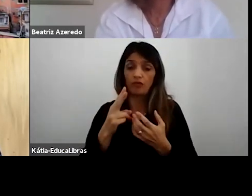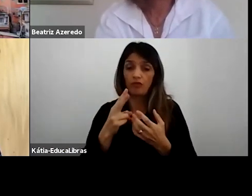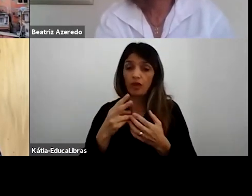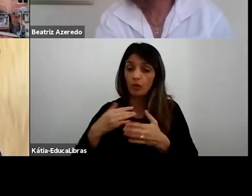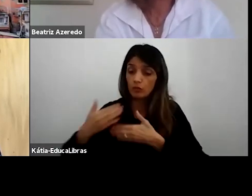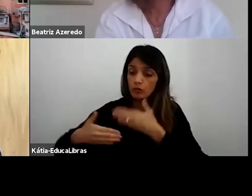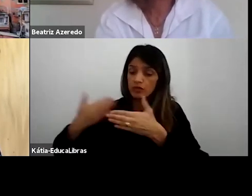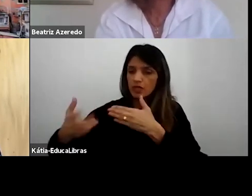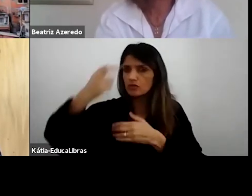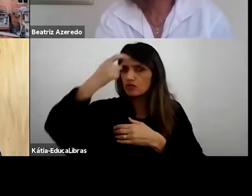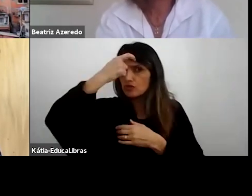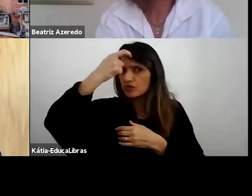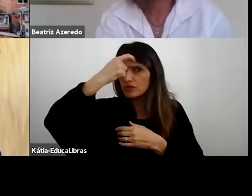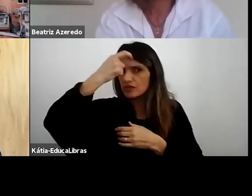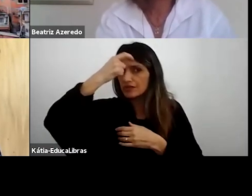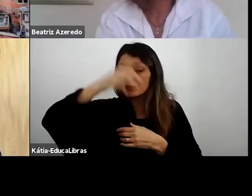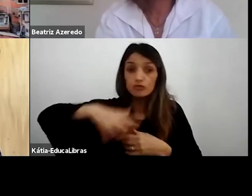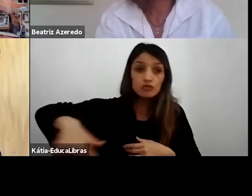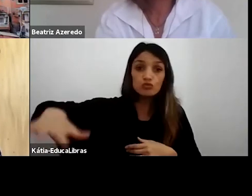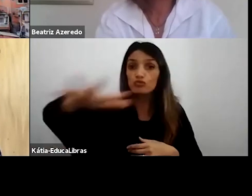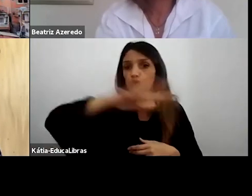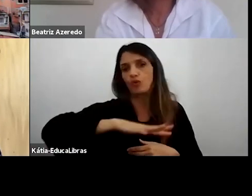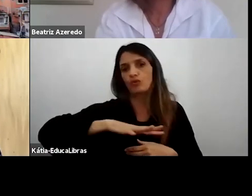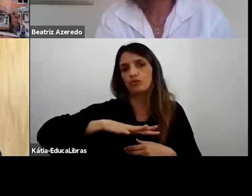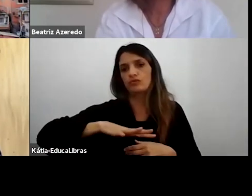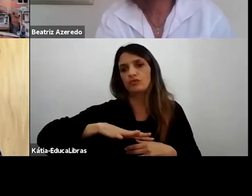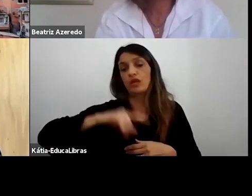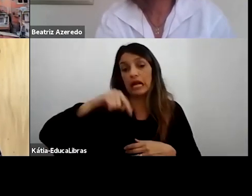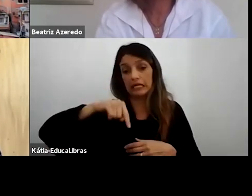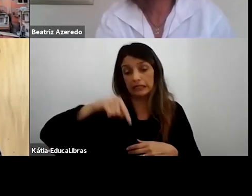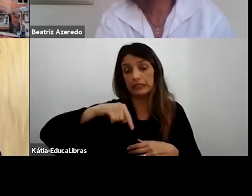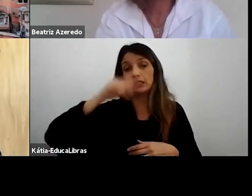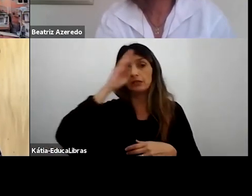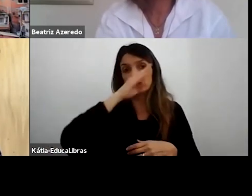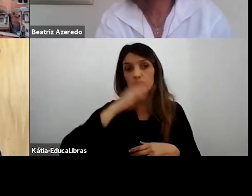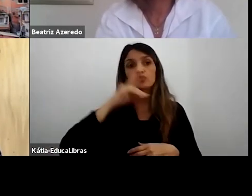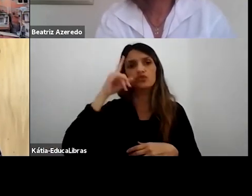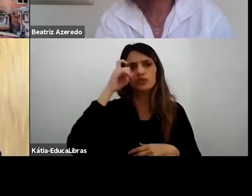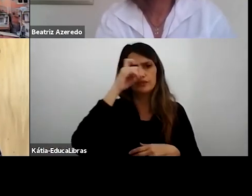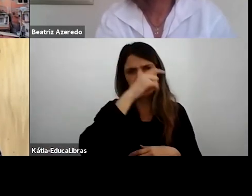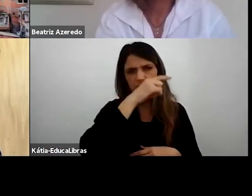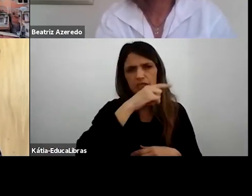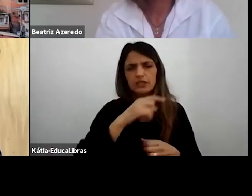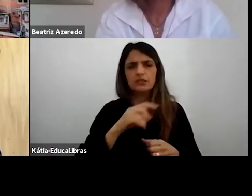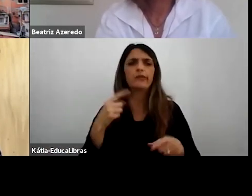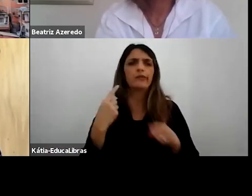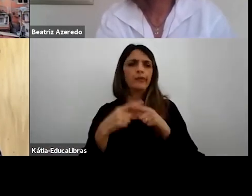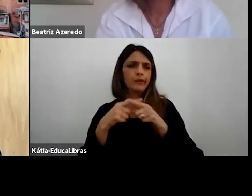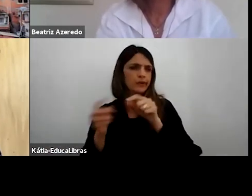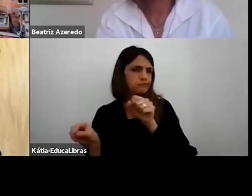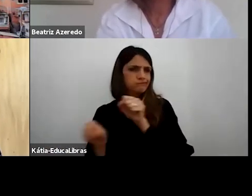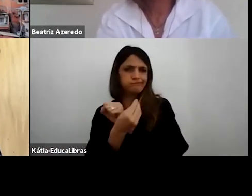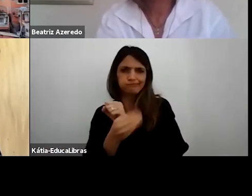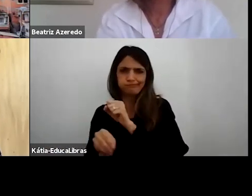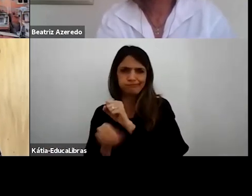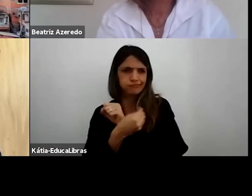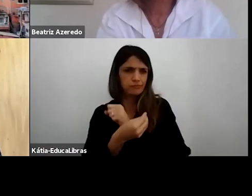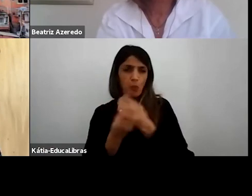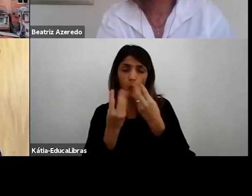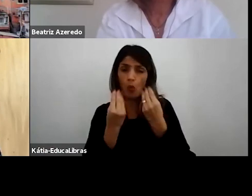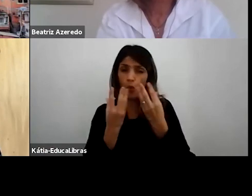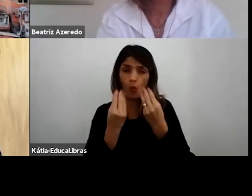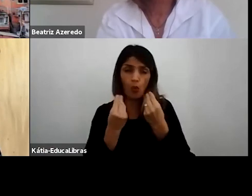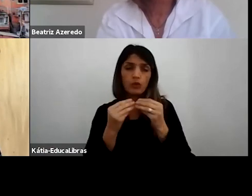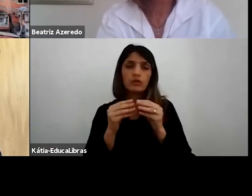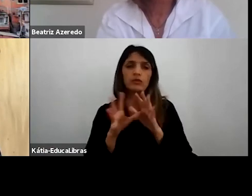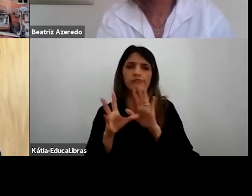conscientização de que é difícil num país onde a corrupção é estrutural, mas